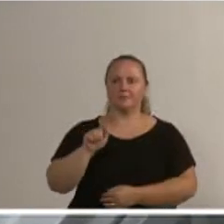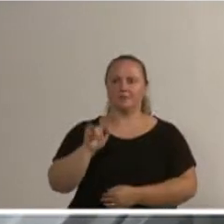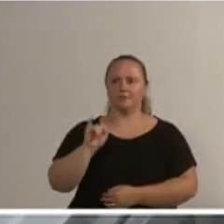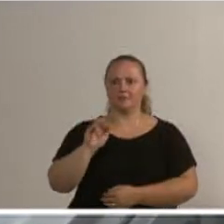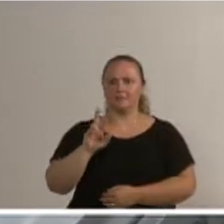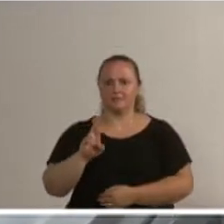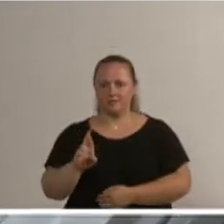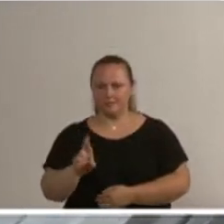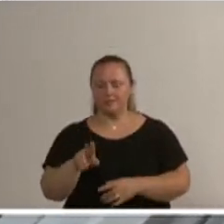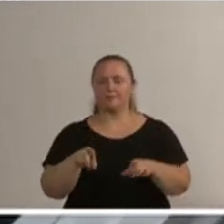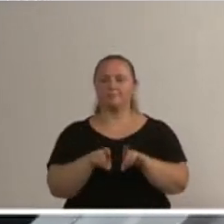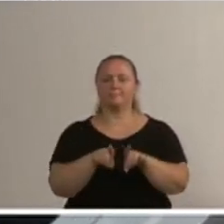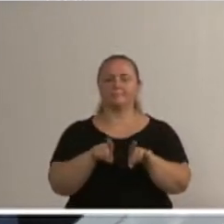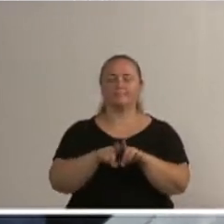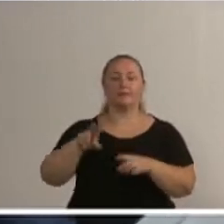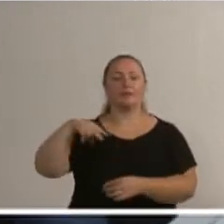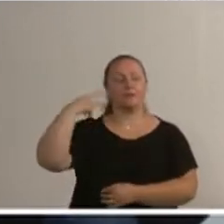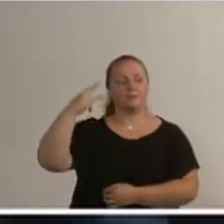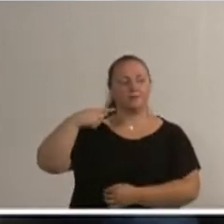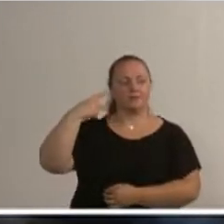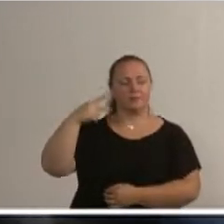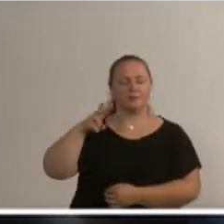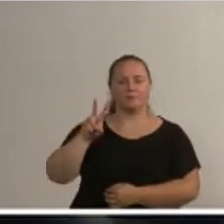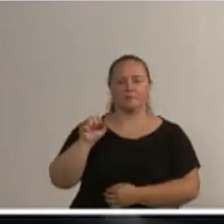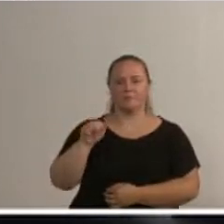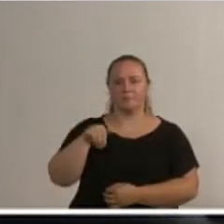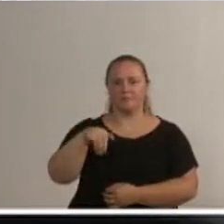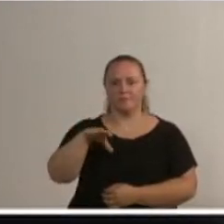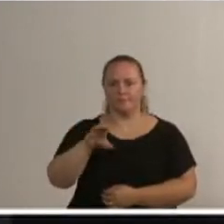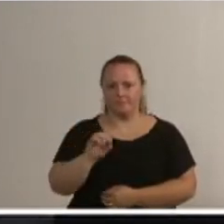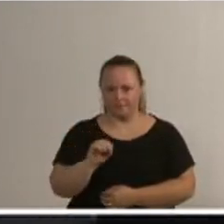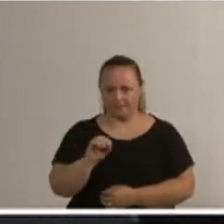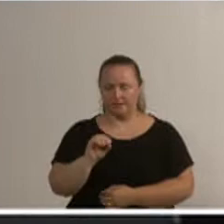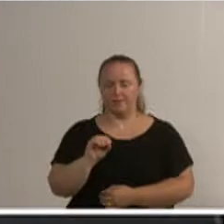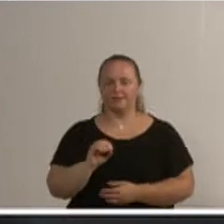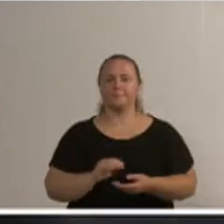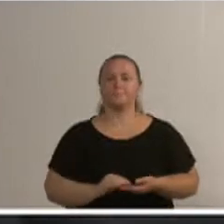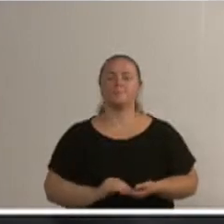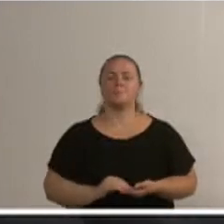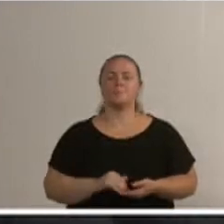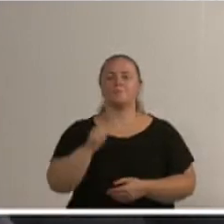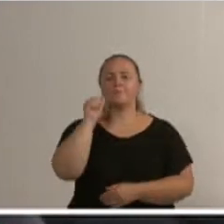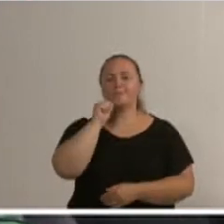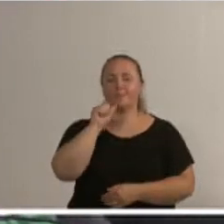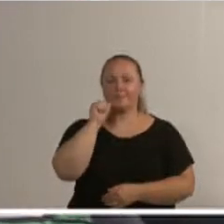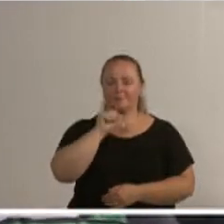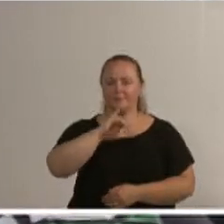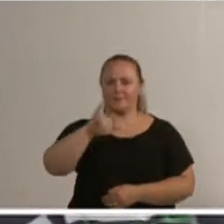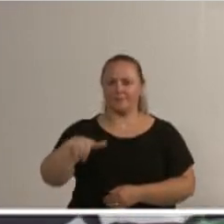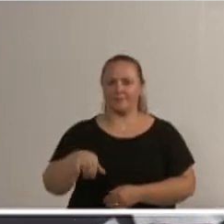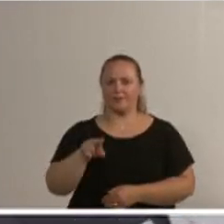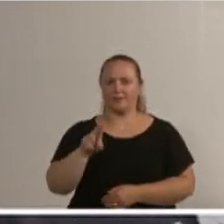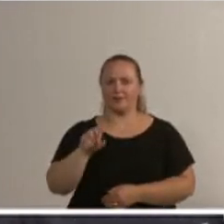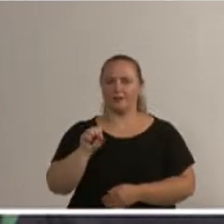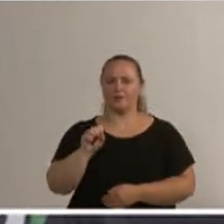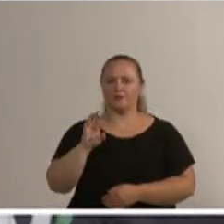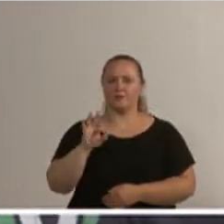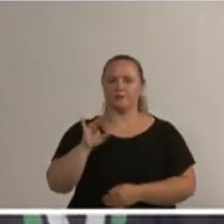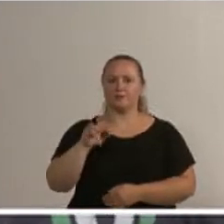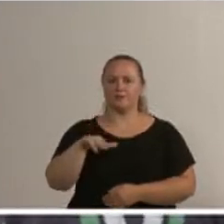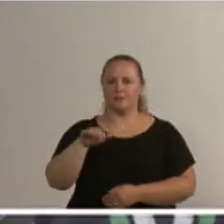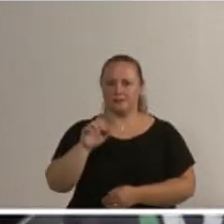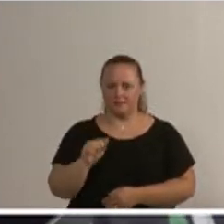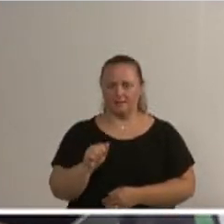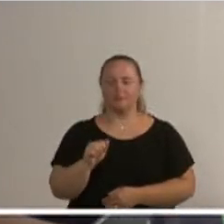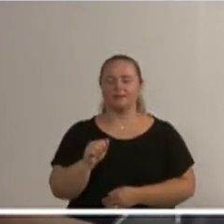senhor vereador, ex-vereador Vânio Salm, da senhora Justina Ogliari,